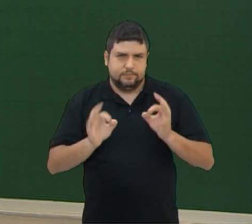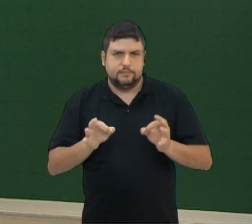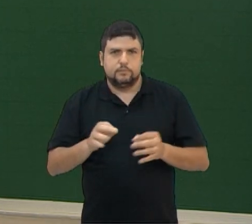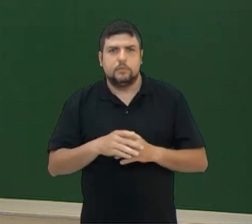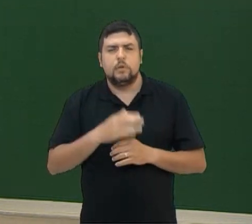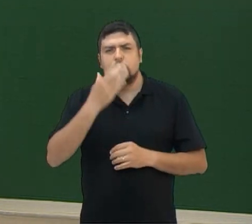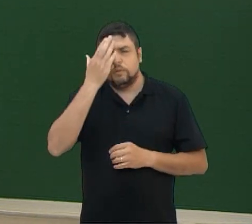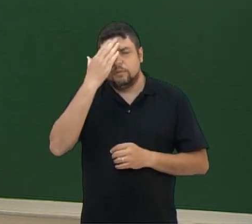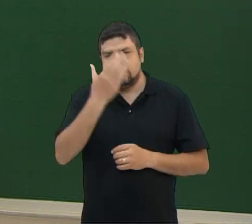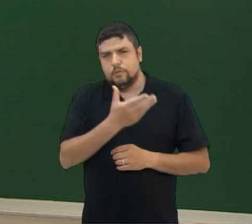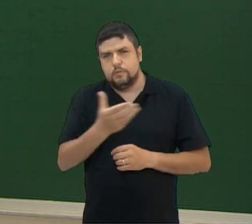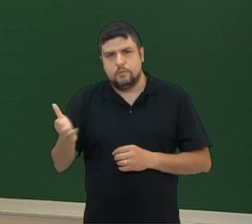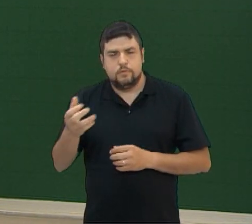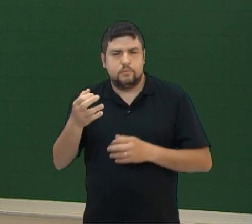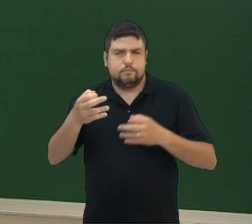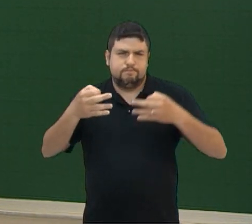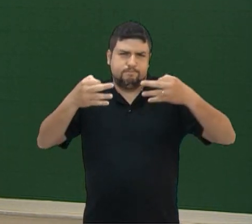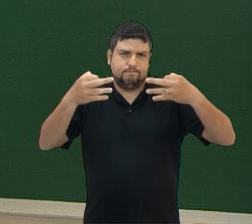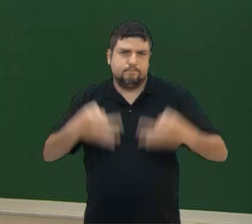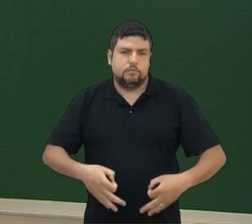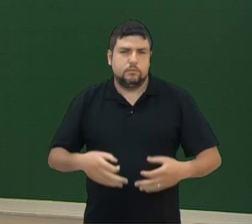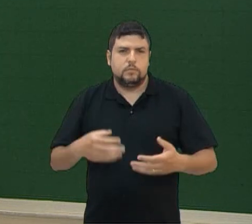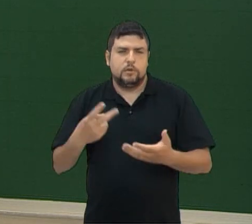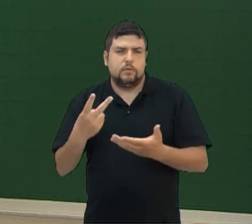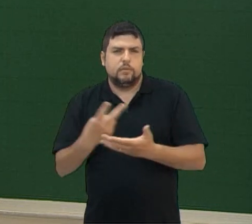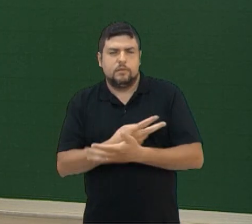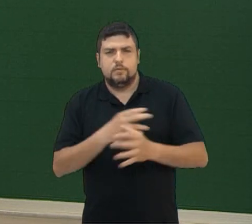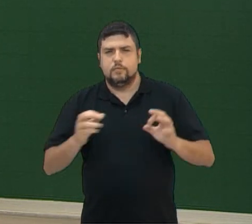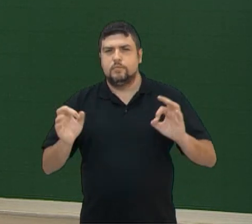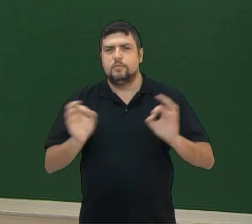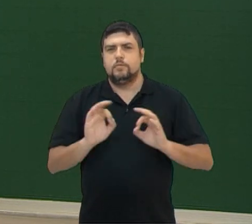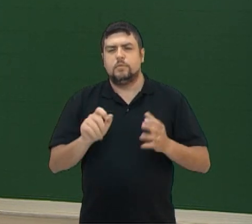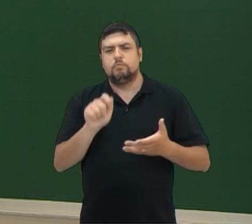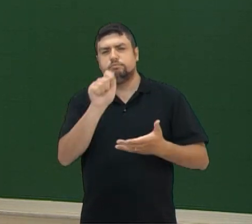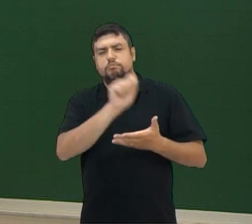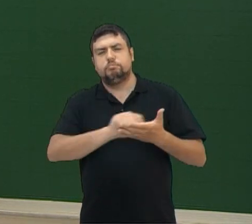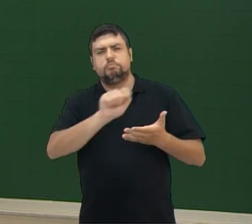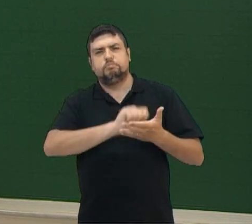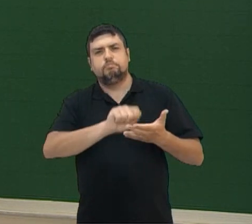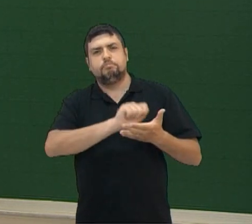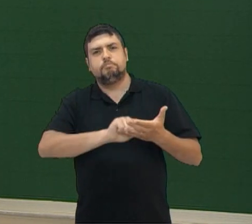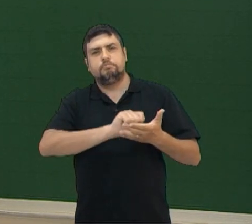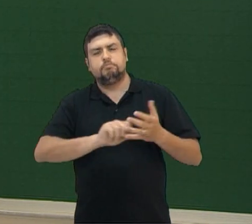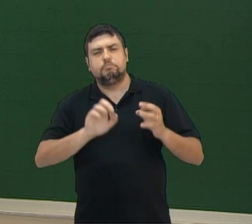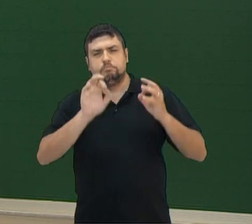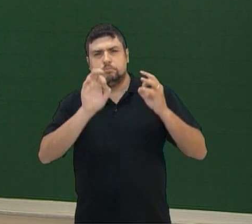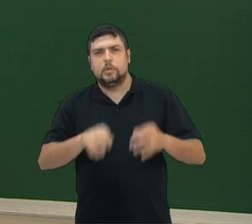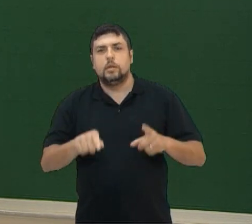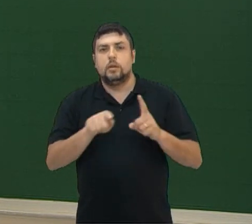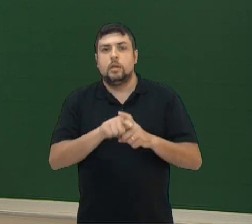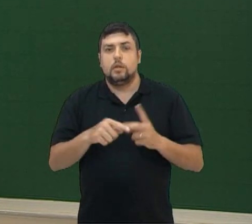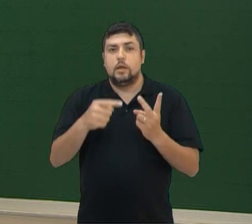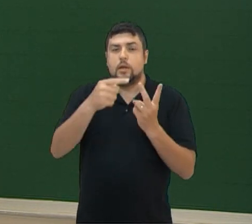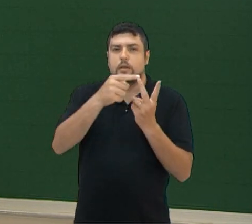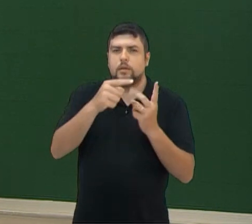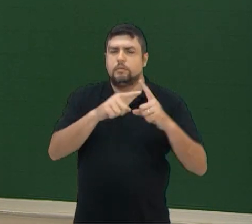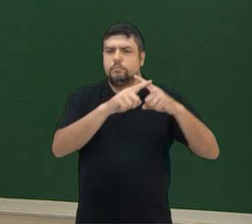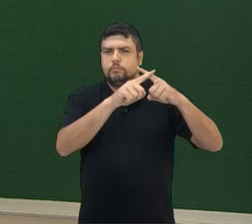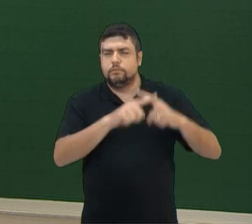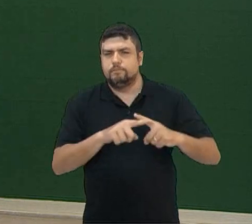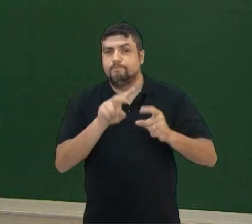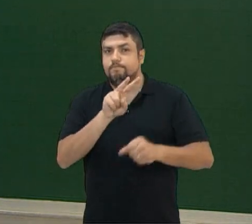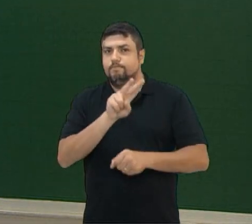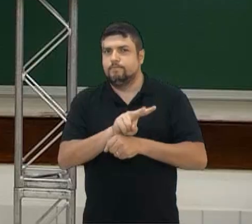vocês acertaram e não erraram aqui a questão da multiplicação da raiz. Tudo